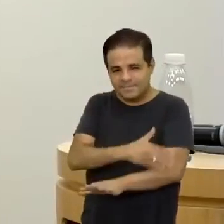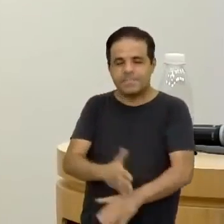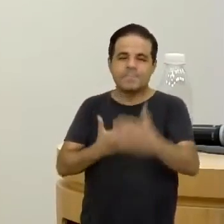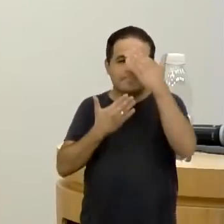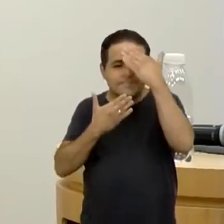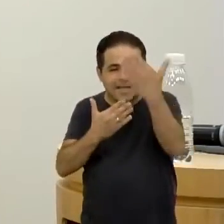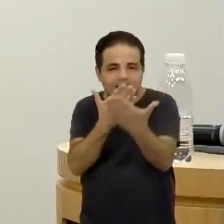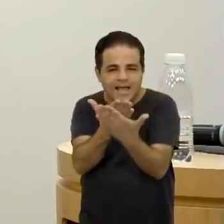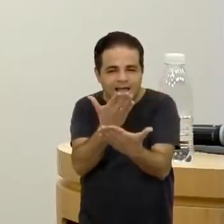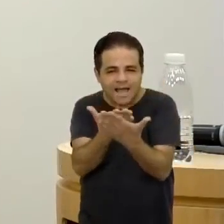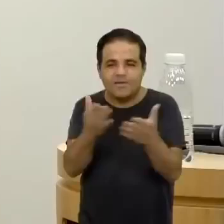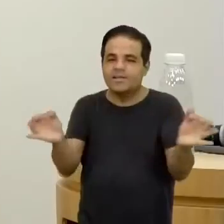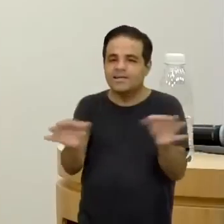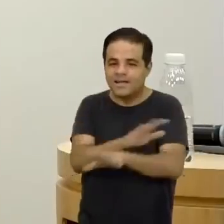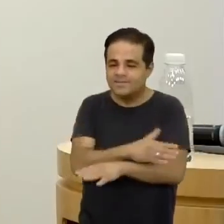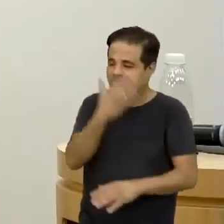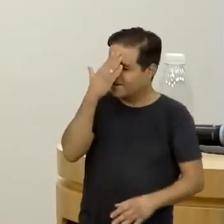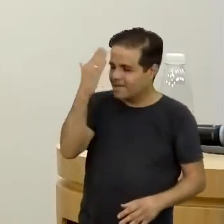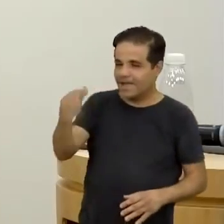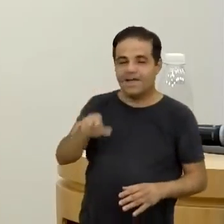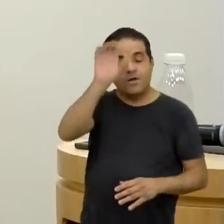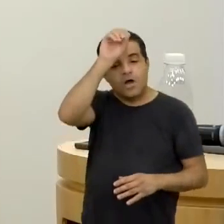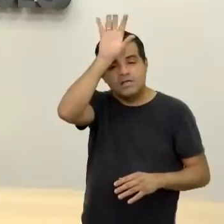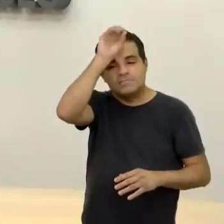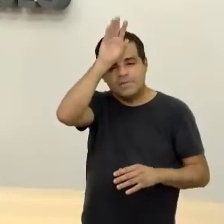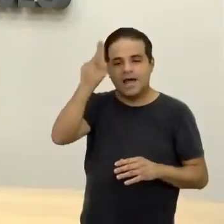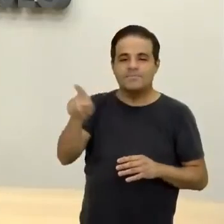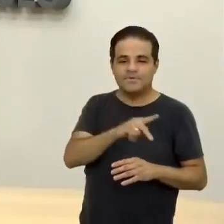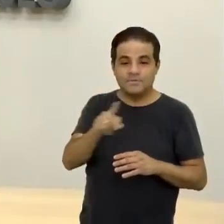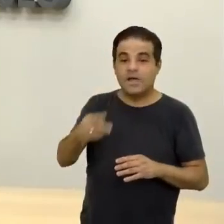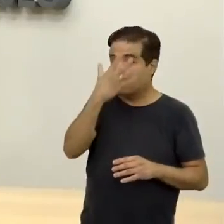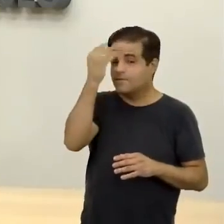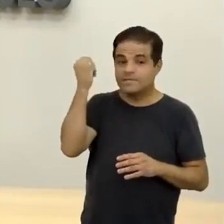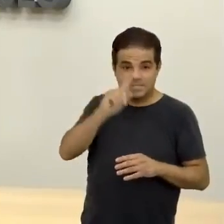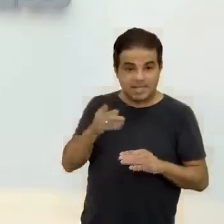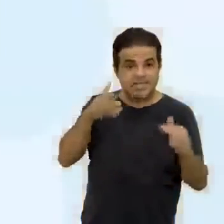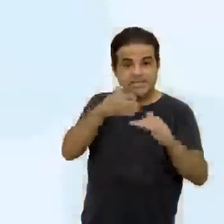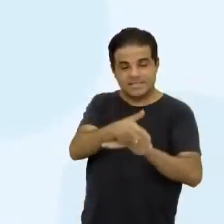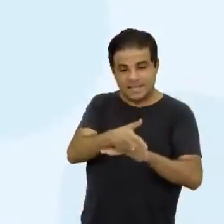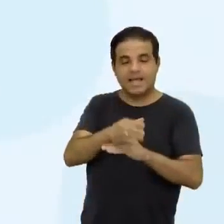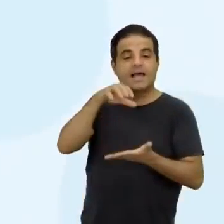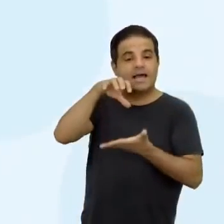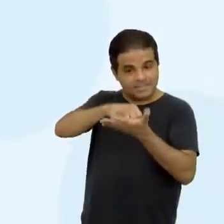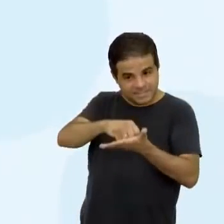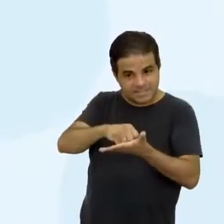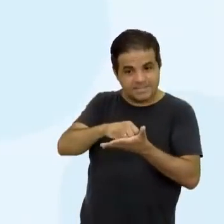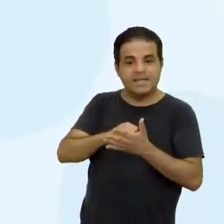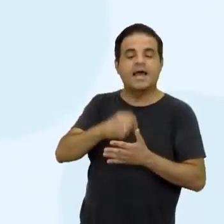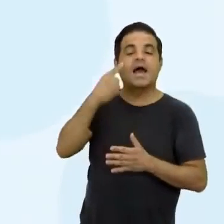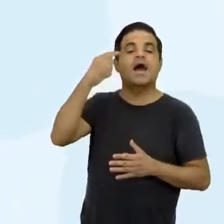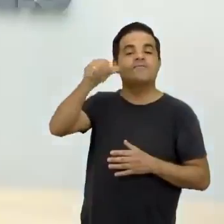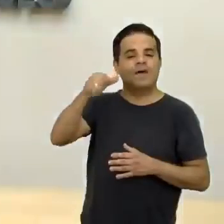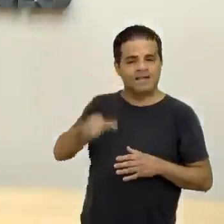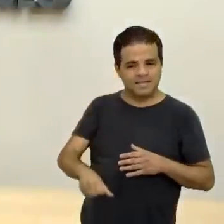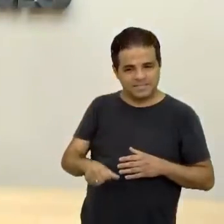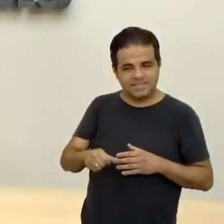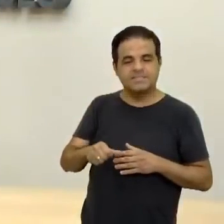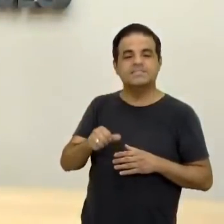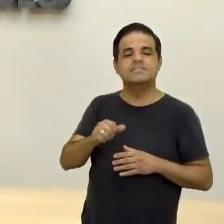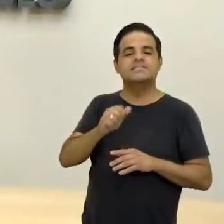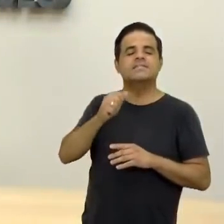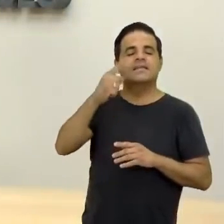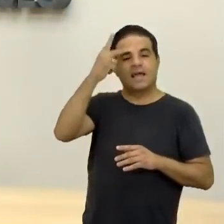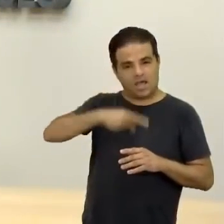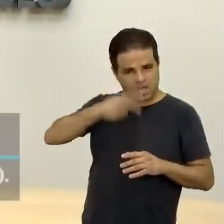desses Muito obrigado pela aula de hoje já acabou né Obrigado as marcas Valeu pessoal não esquece de acessá-la sede e preencher avaliação e